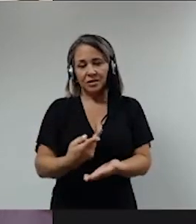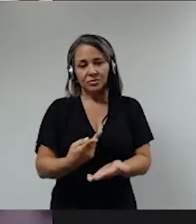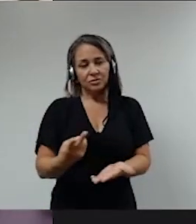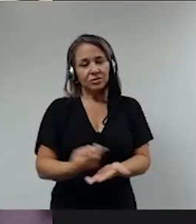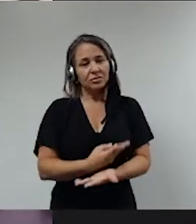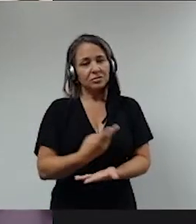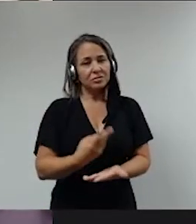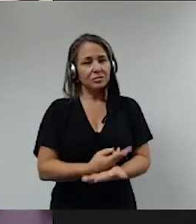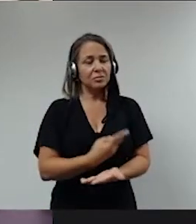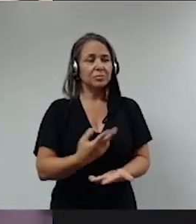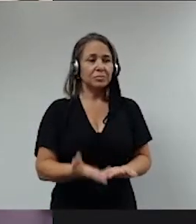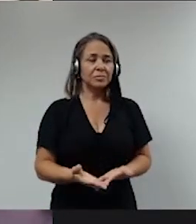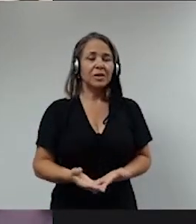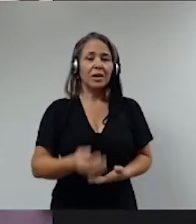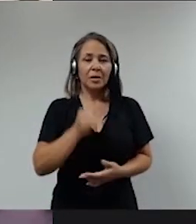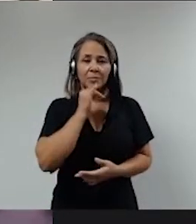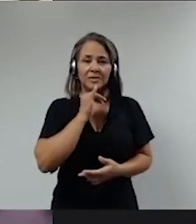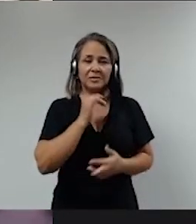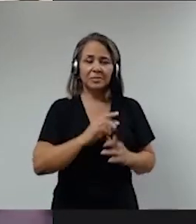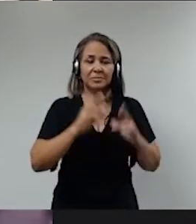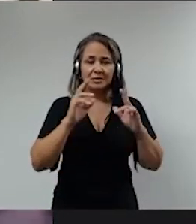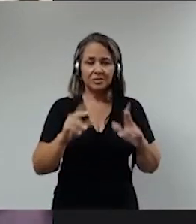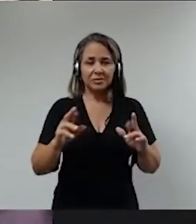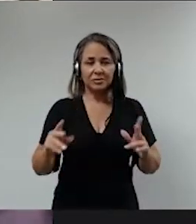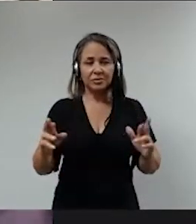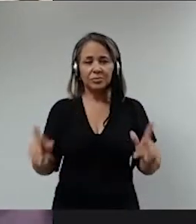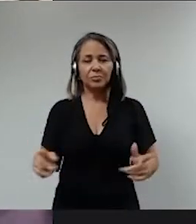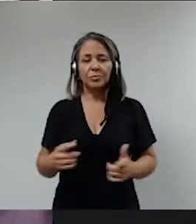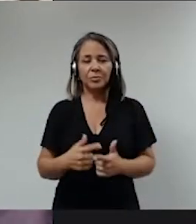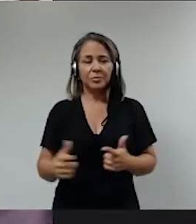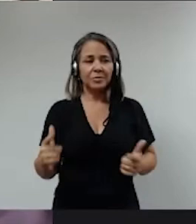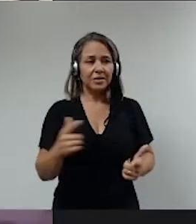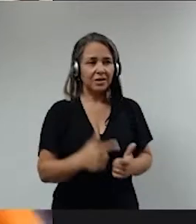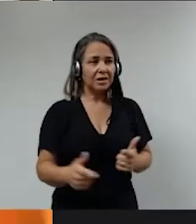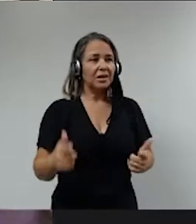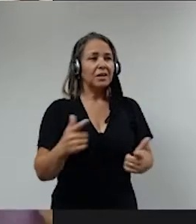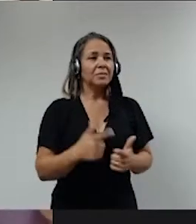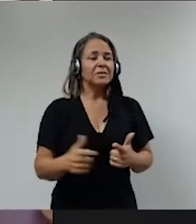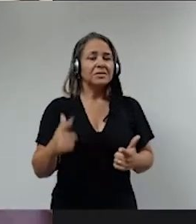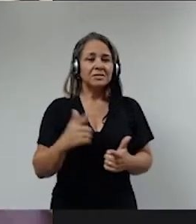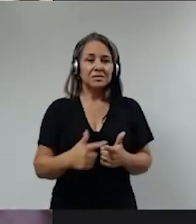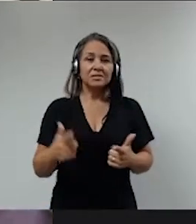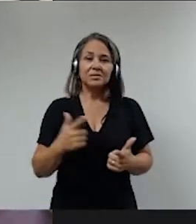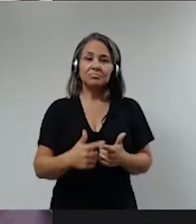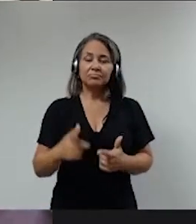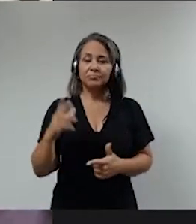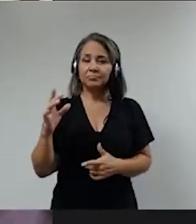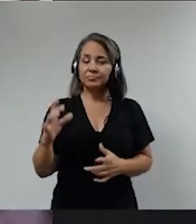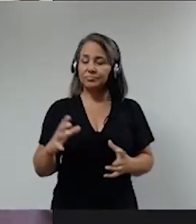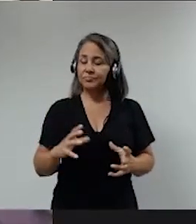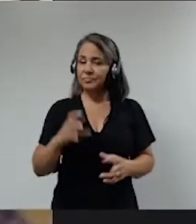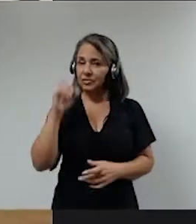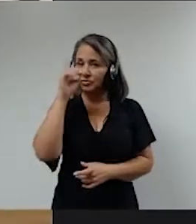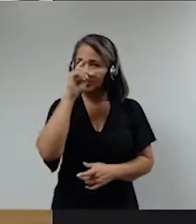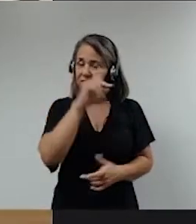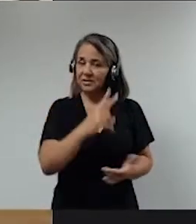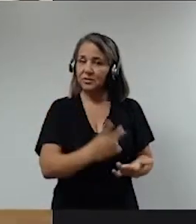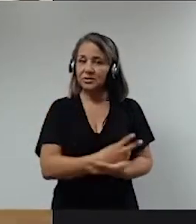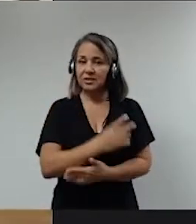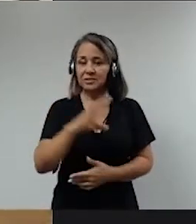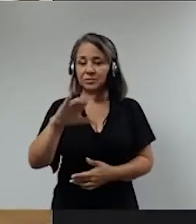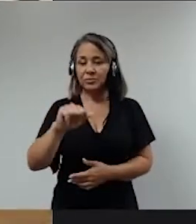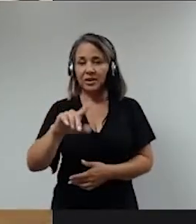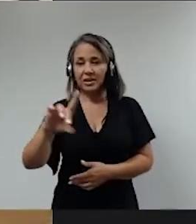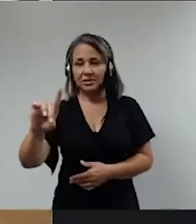revenda, cláusula de raio, assambarcamento, desconto condicionado, e por aí vários outros. É isso que o CAD